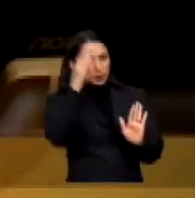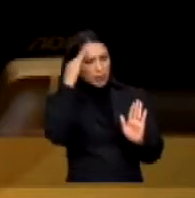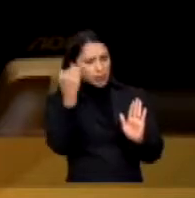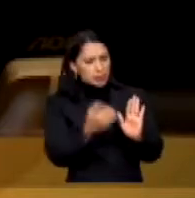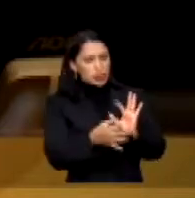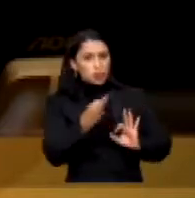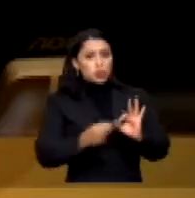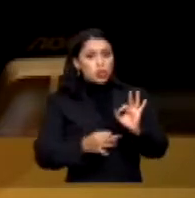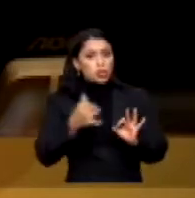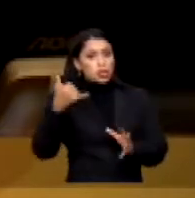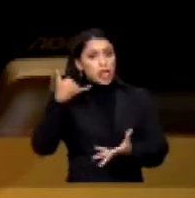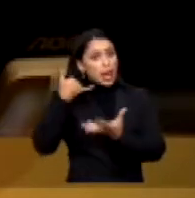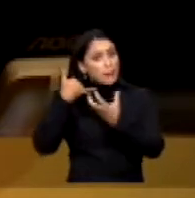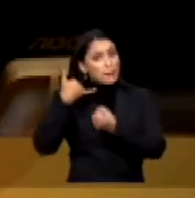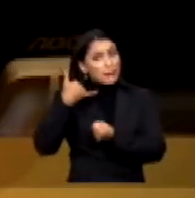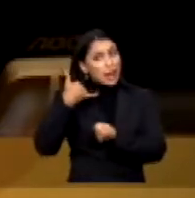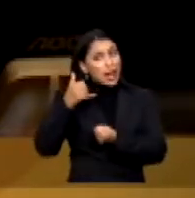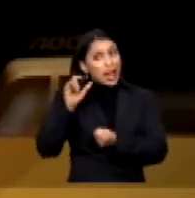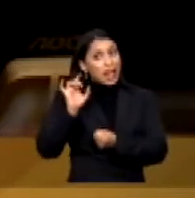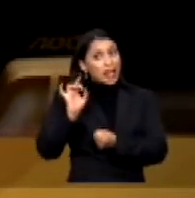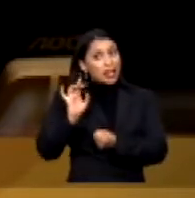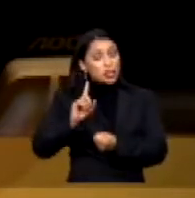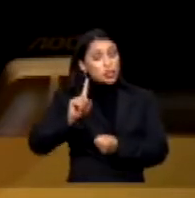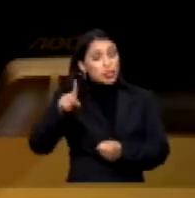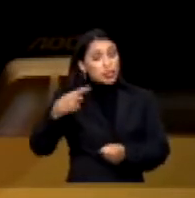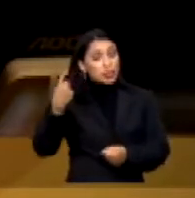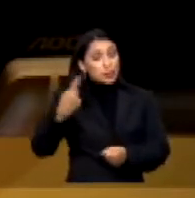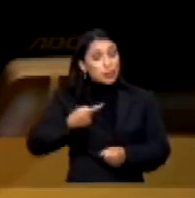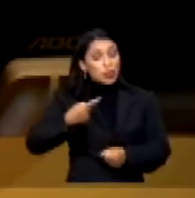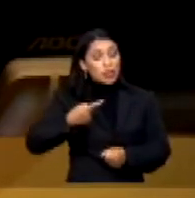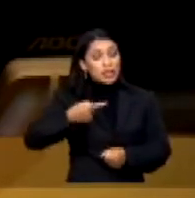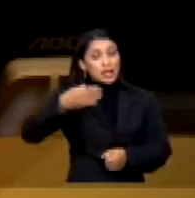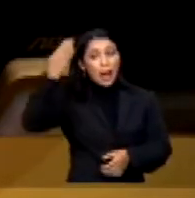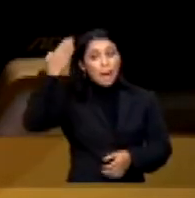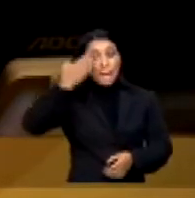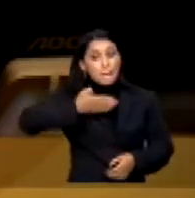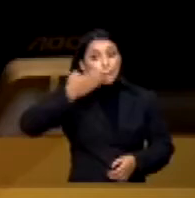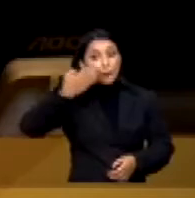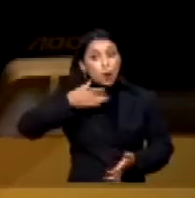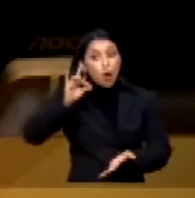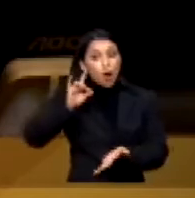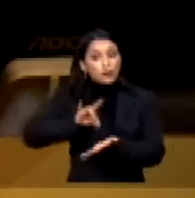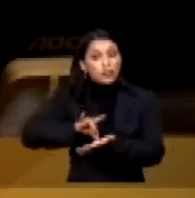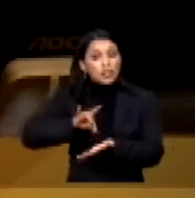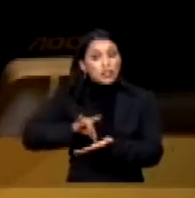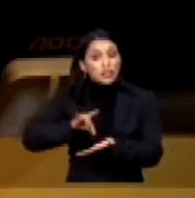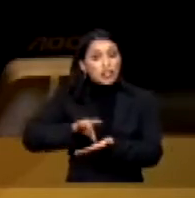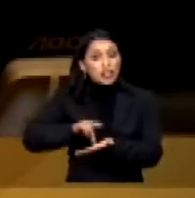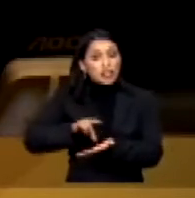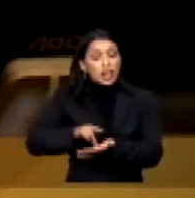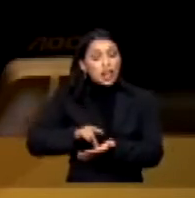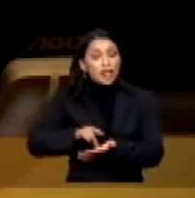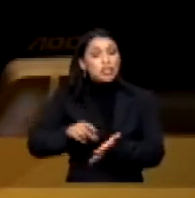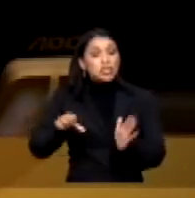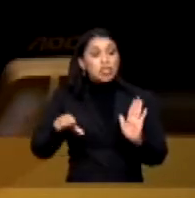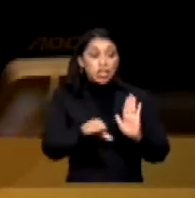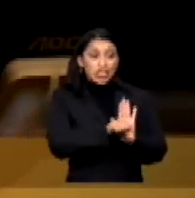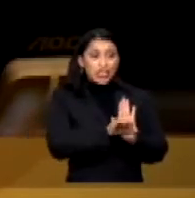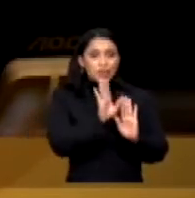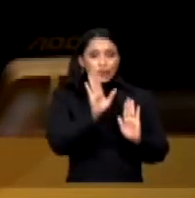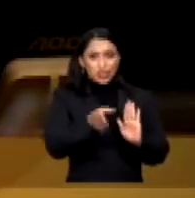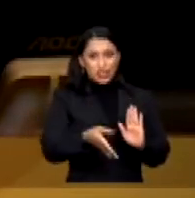na escuta de se verificar a busca de verdade, de verificação de hipóteses